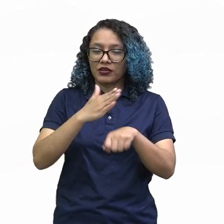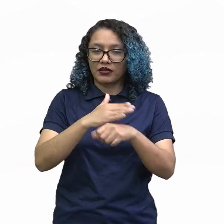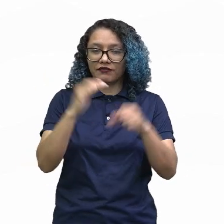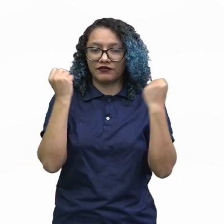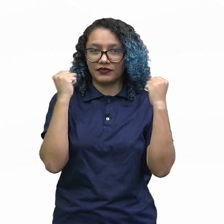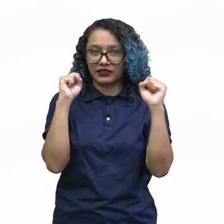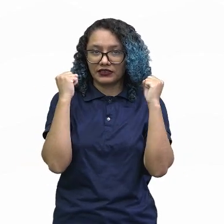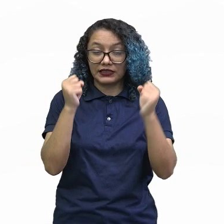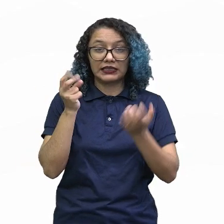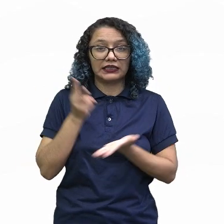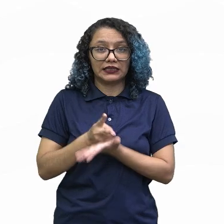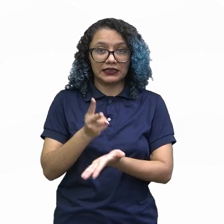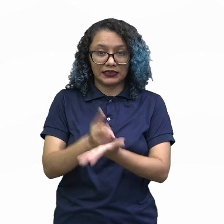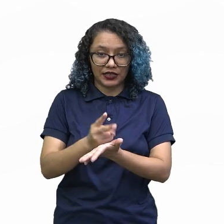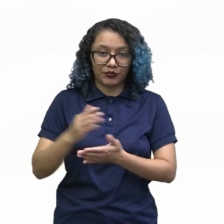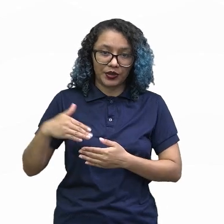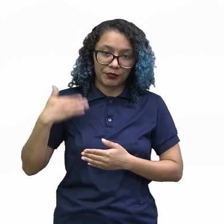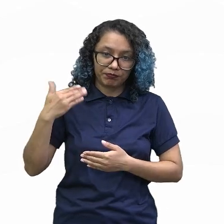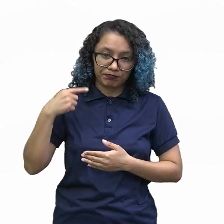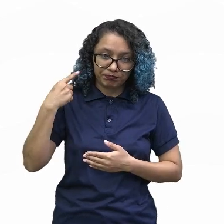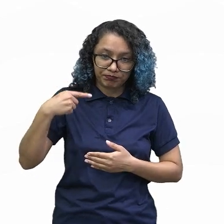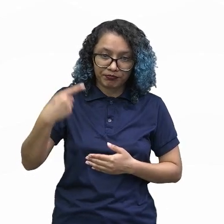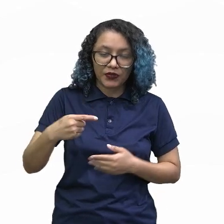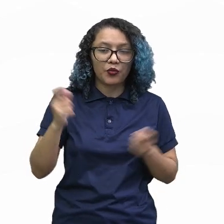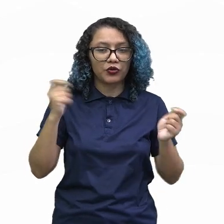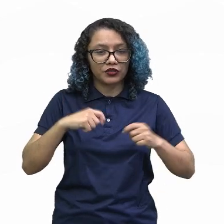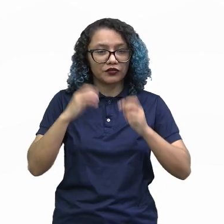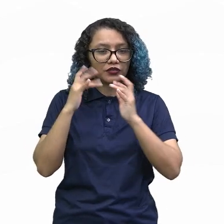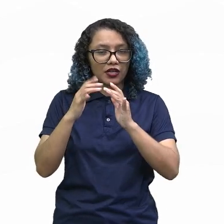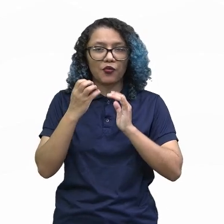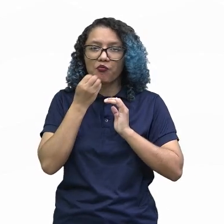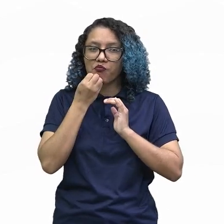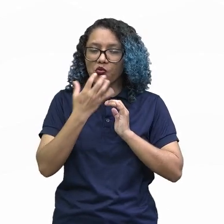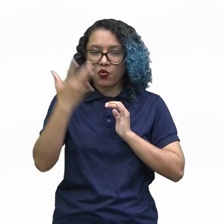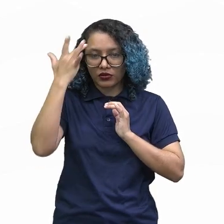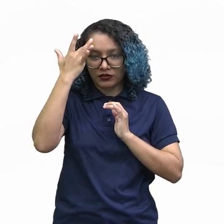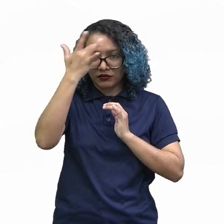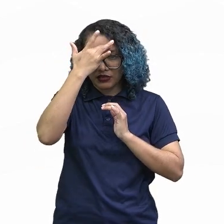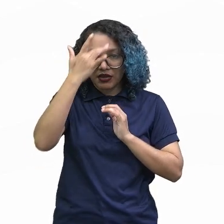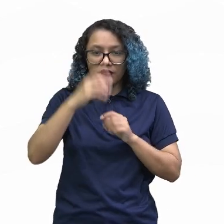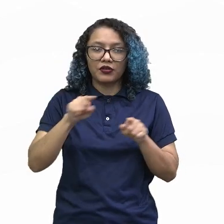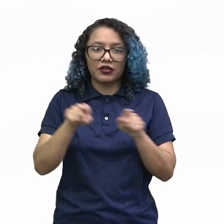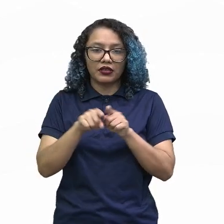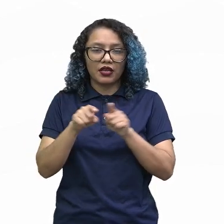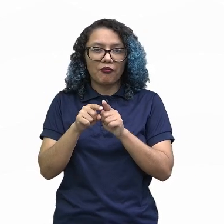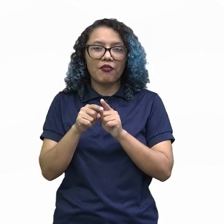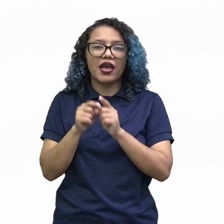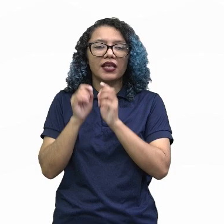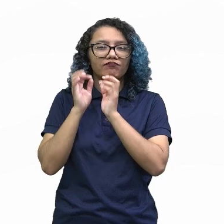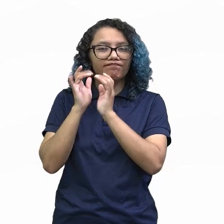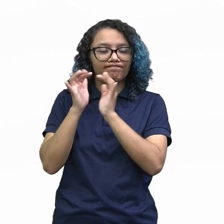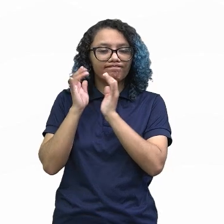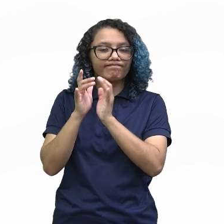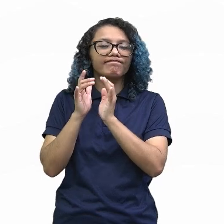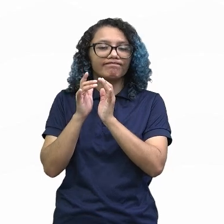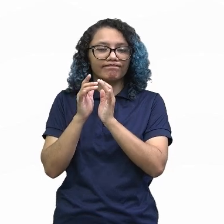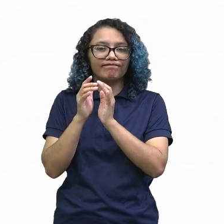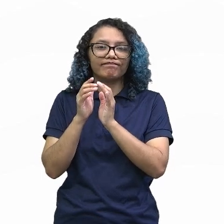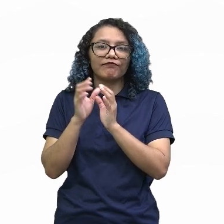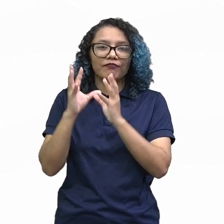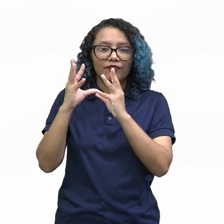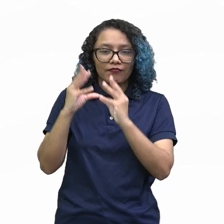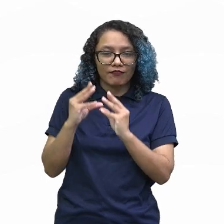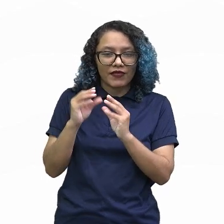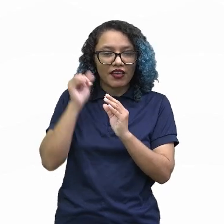regulares, né, que mantêm o cérebro ali saudável e reduzem a perda neuronal também. A alimentação rica